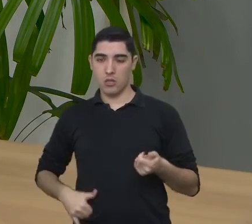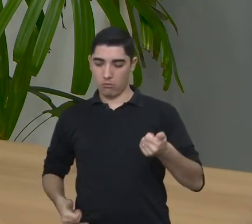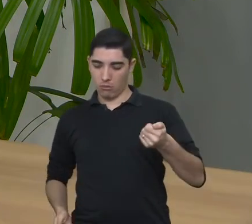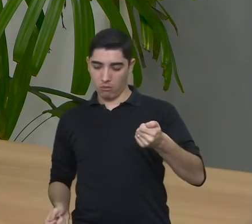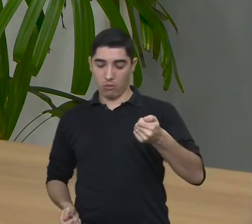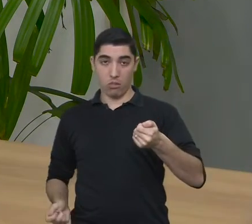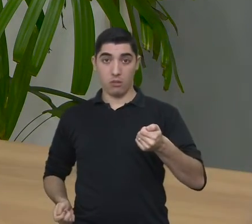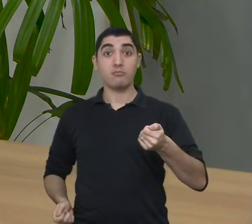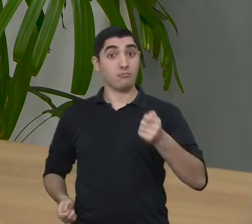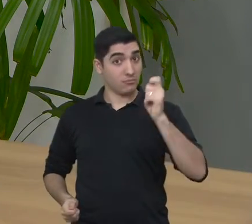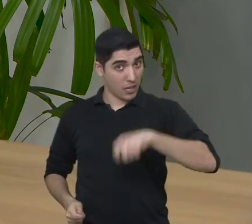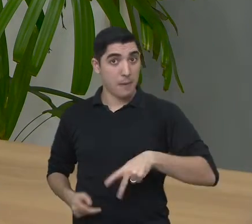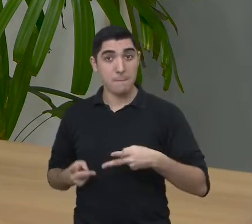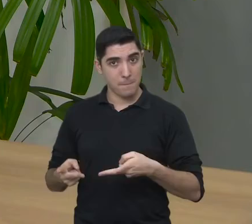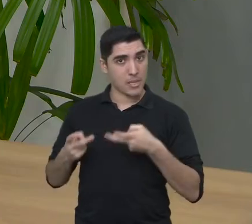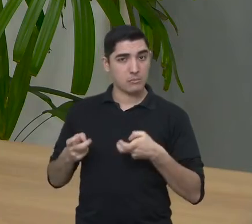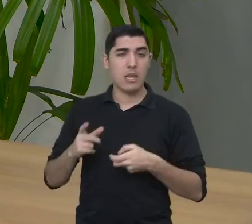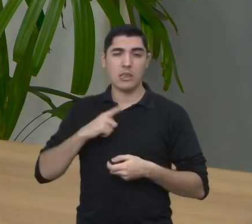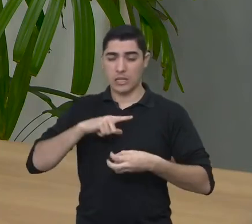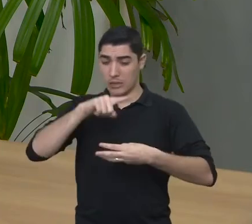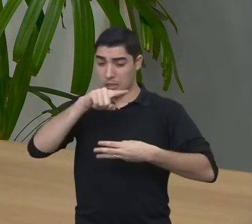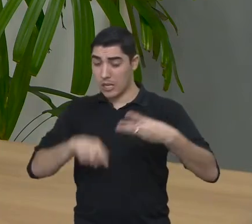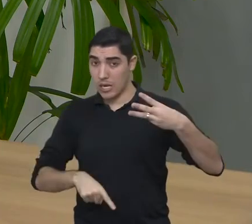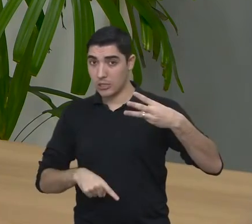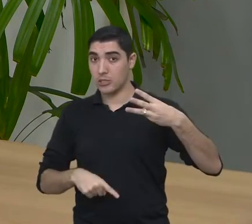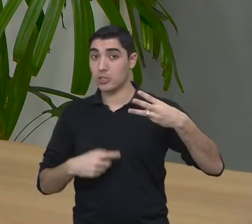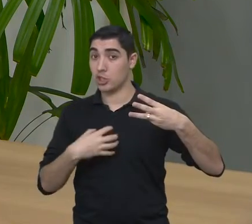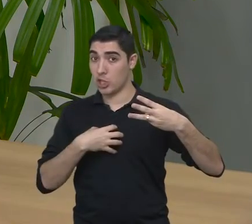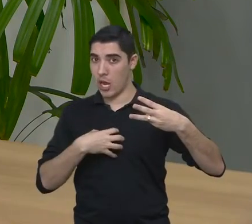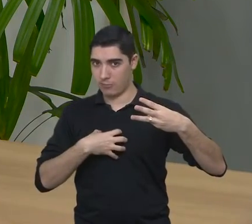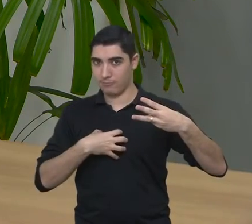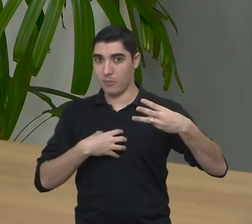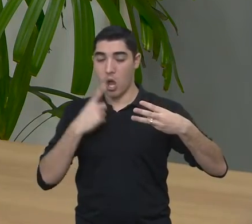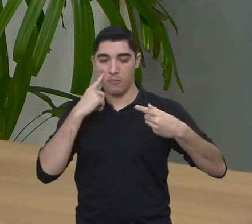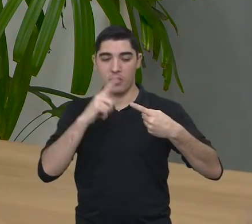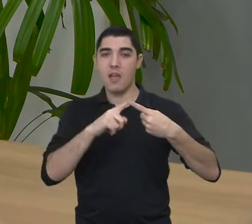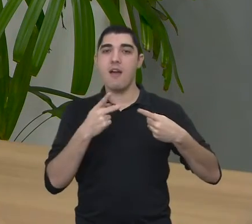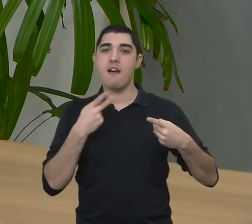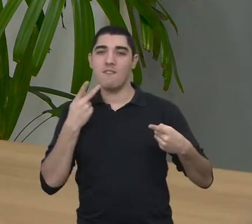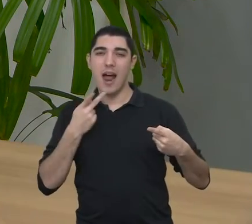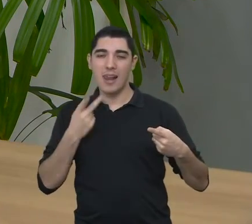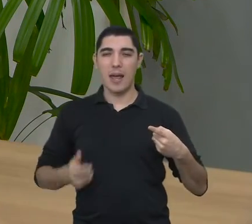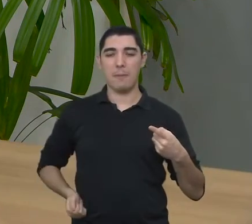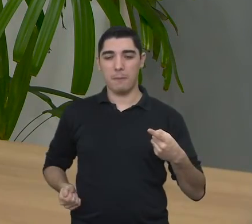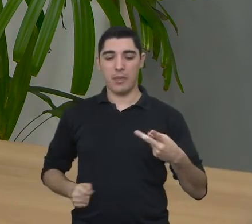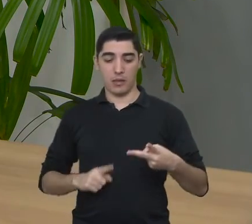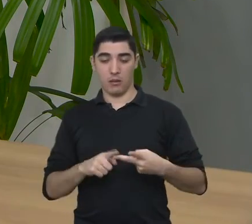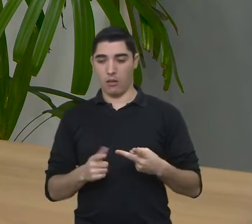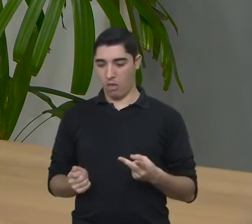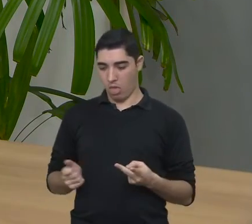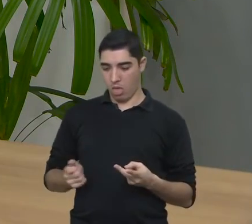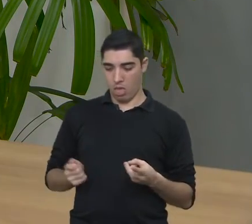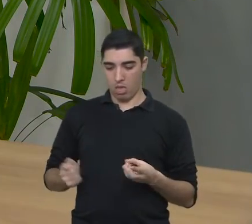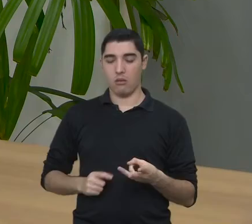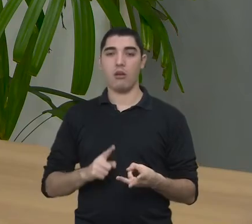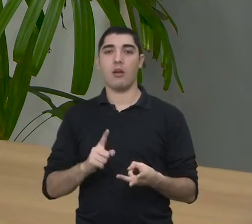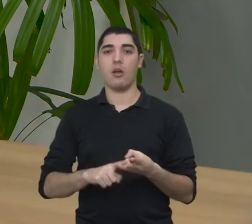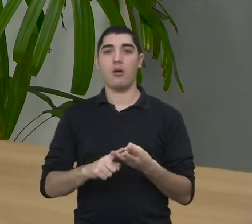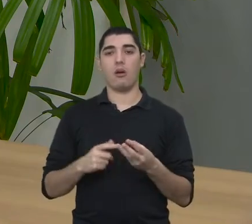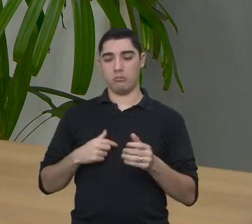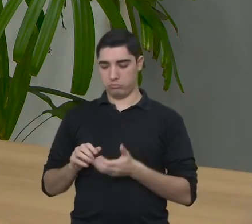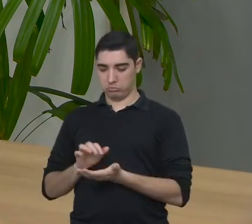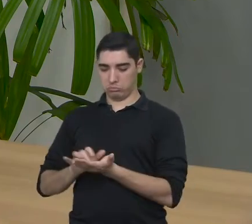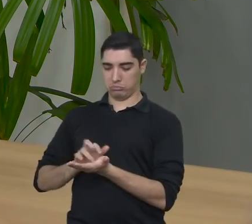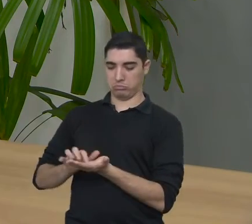manuseando o celular, na verdade. O que acontece? Existem 3 tipos de autuação, que é o falando, segurando ou manuseando. Em qualquer uma dessas